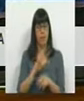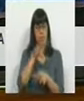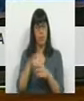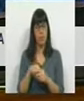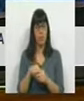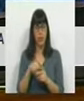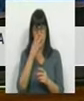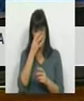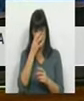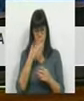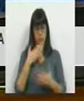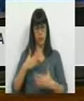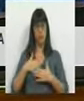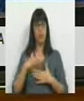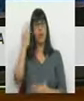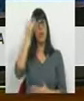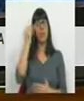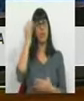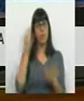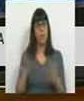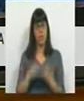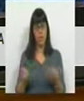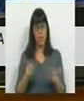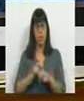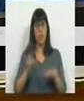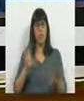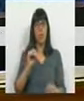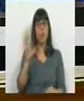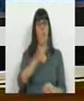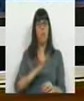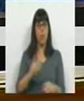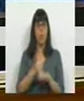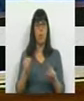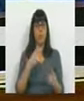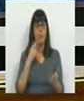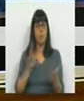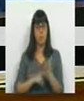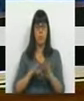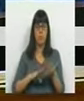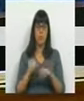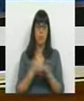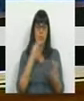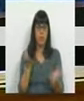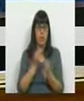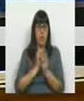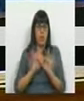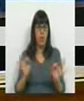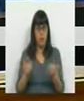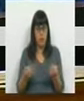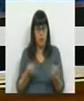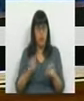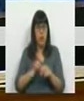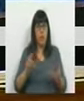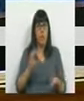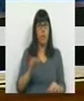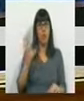e que nos deixa saudades na gestão do Hospital de São João, porque, de facto, fez um trabalho de excelência na administração do